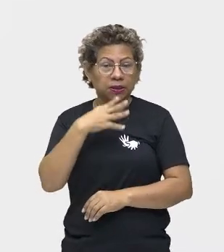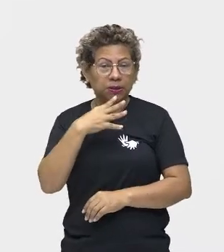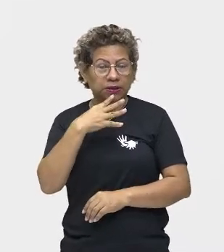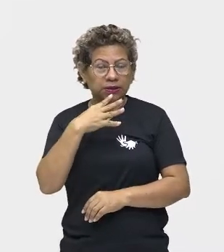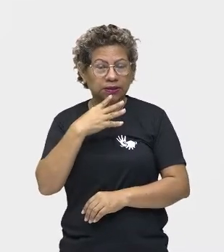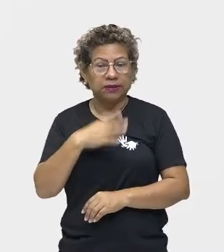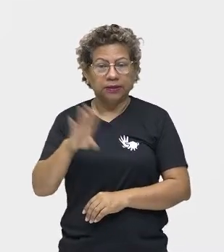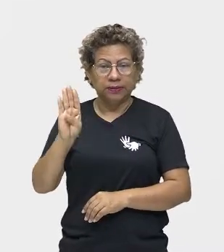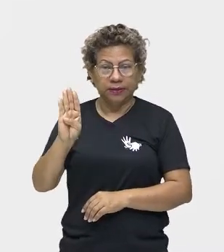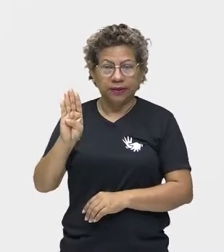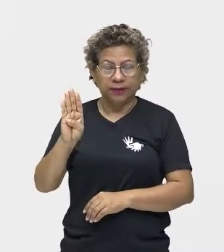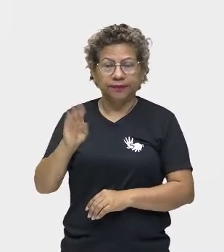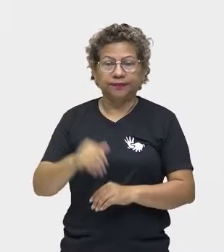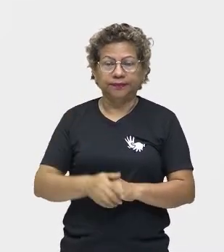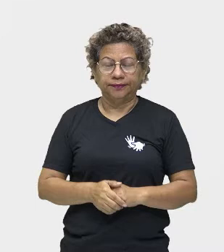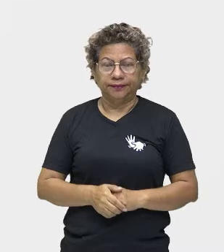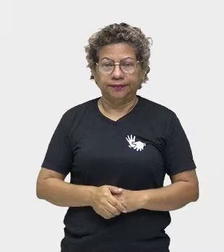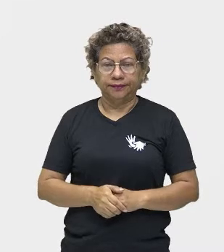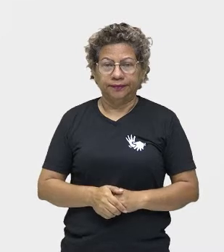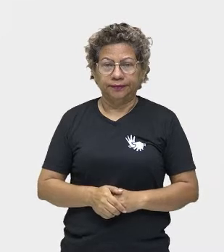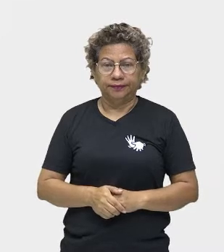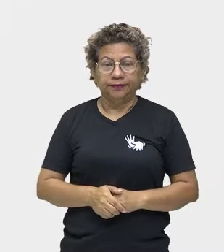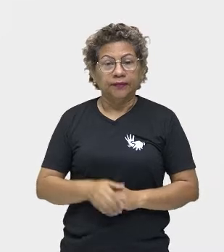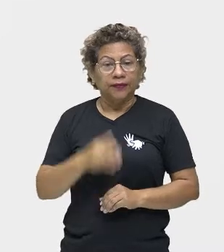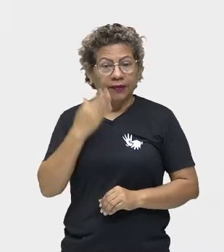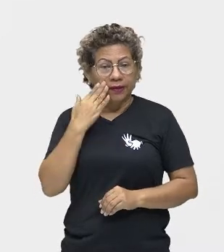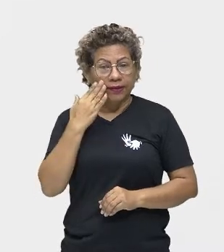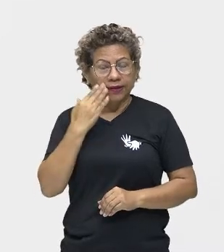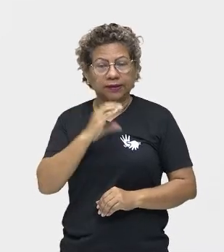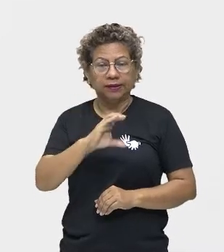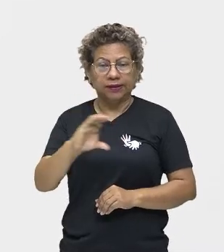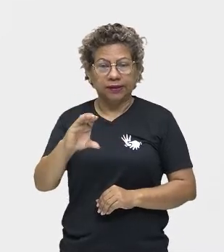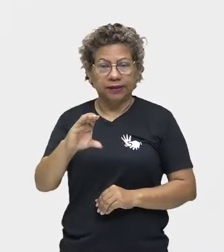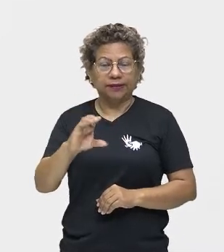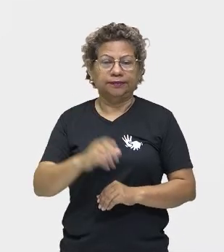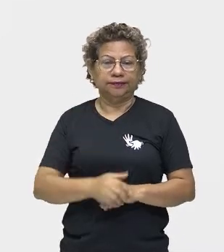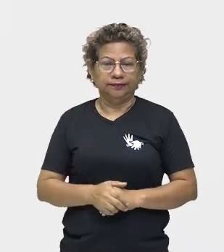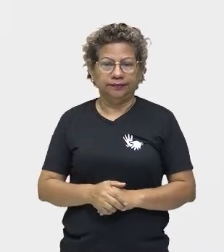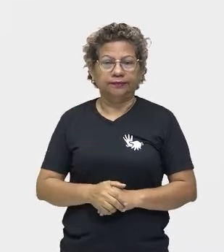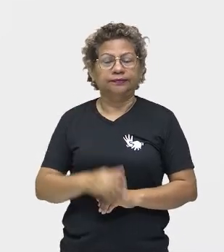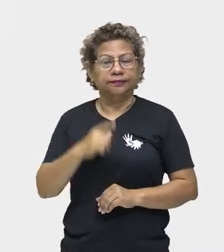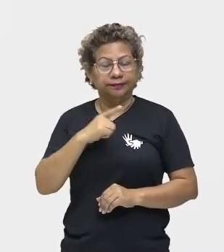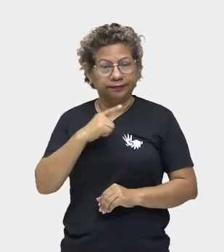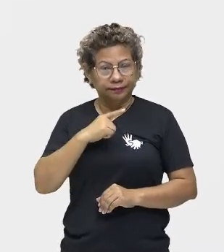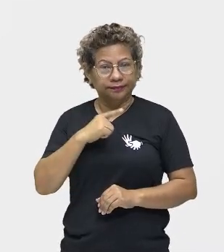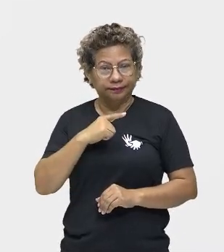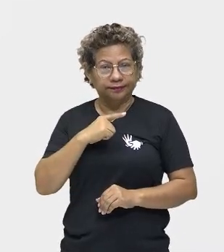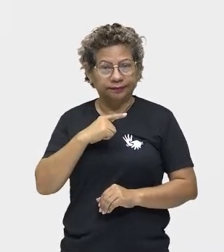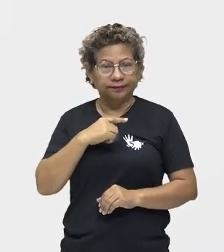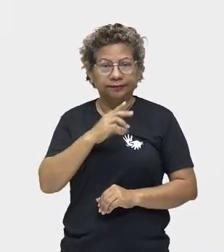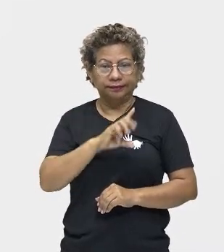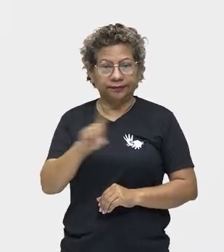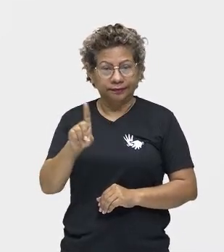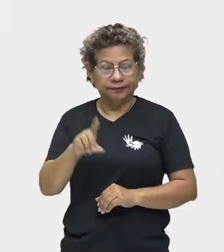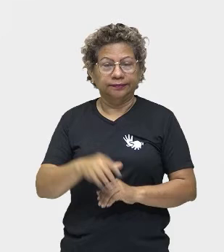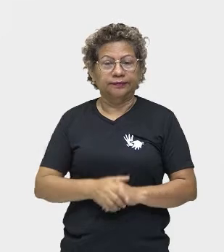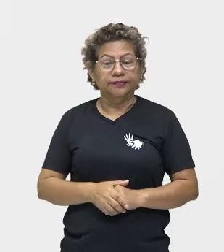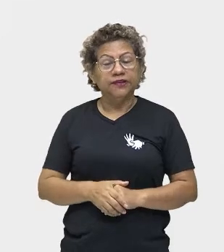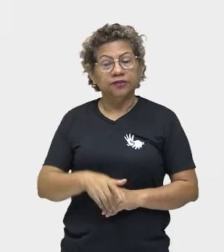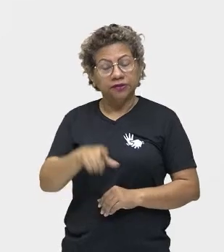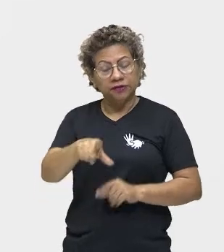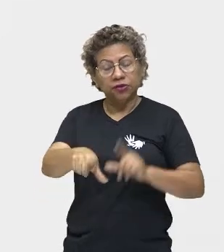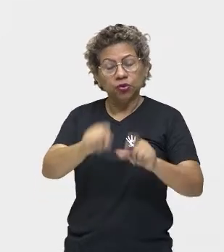baricentro, letra B, ortocentro, letra C, circuncentro, letra D,